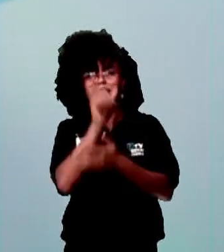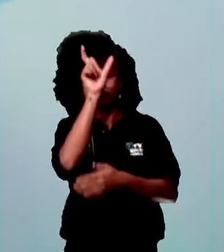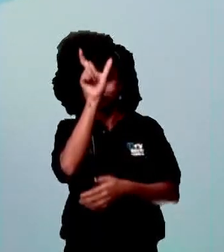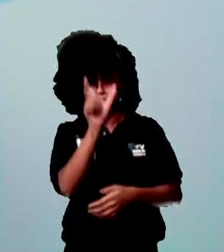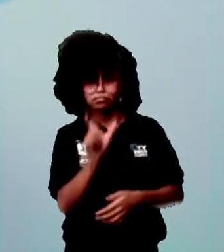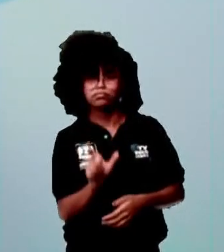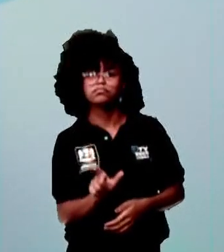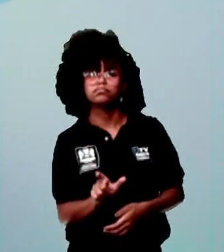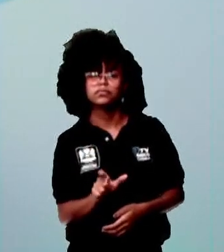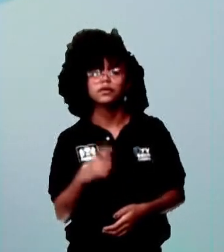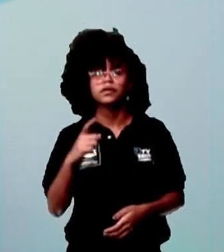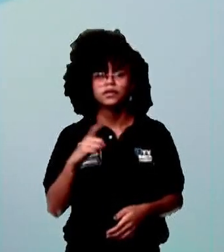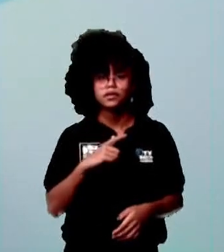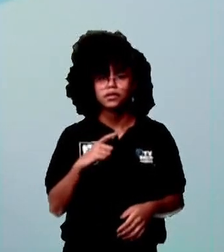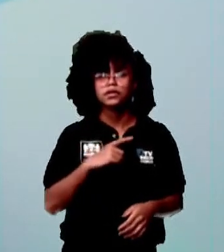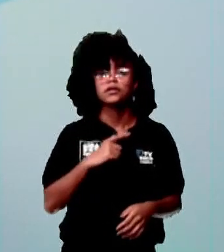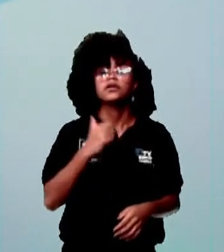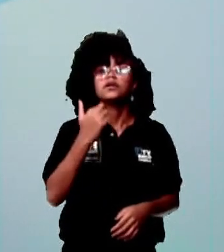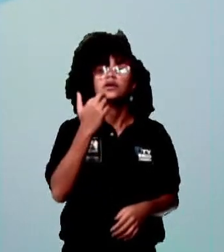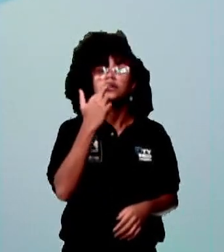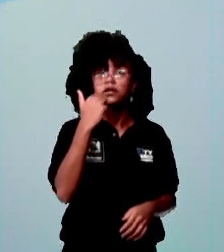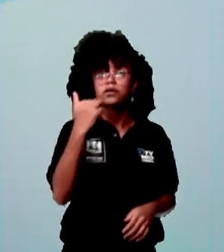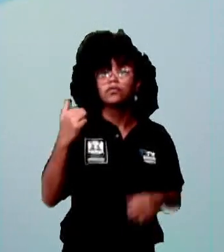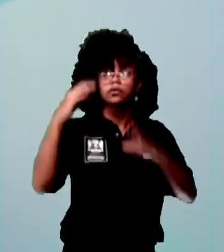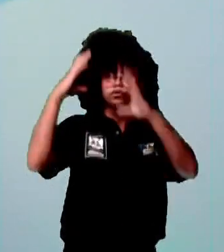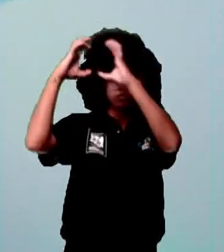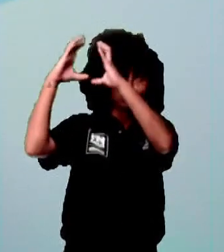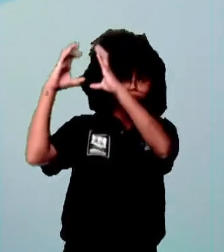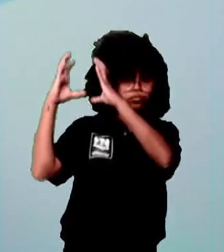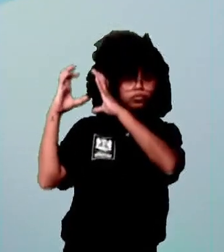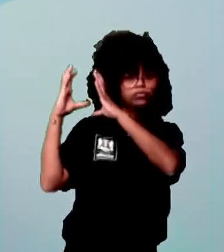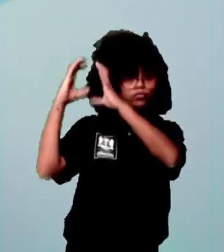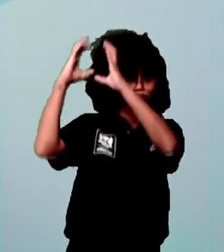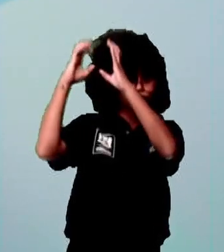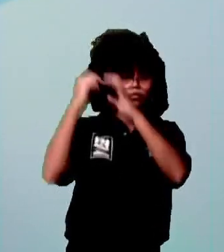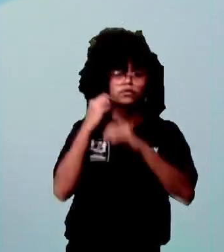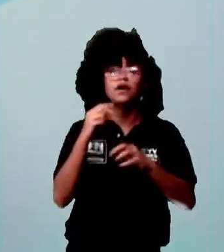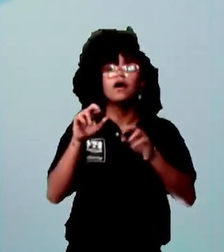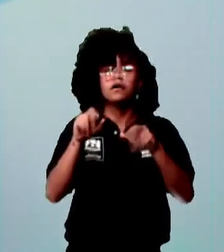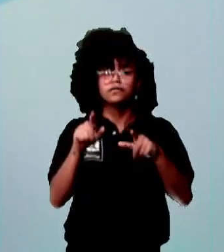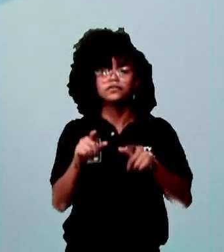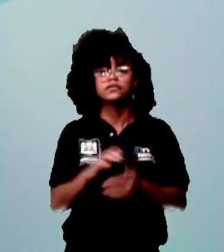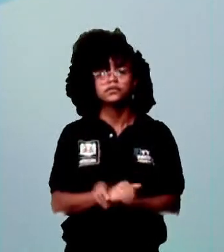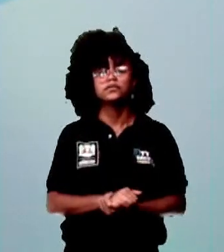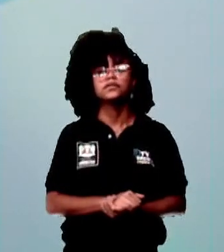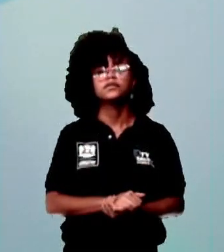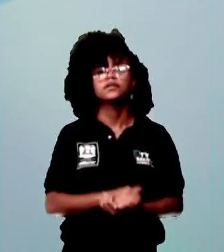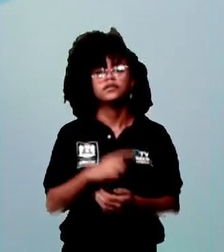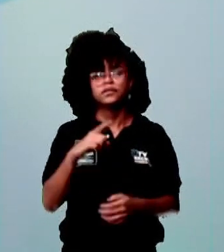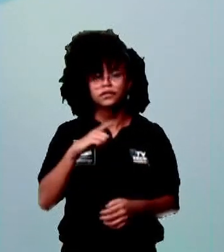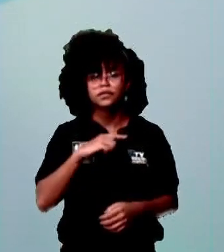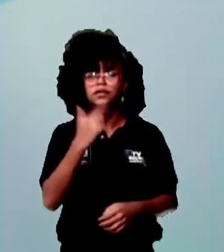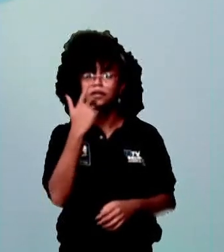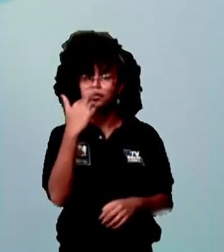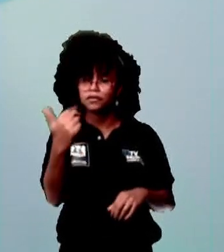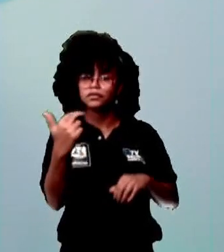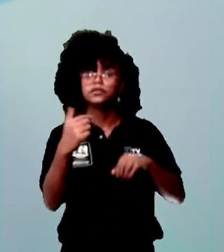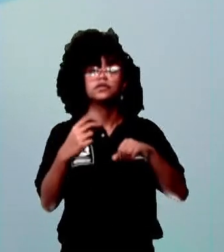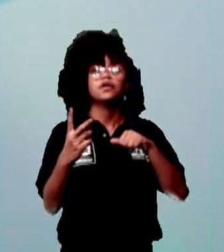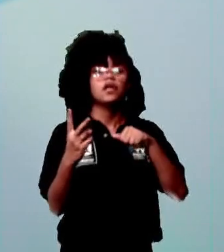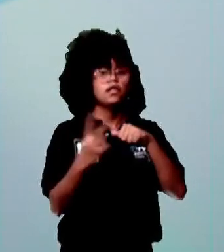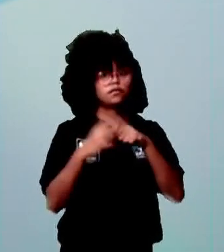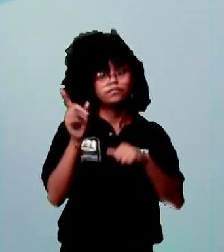possui linguagem verbal, o texto escrito com vários balões diferenciados. Nós temos a linguagem não verbal, que são